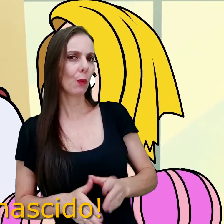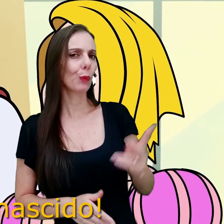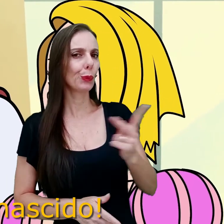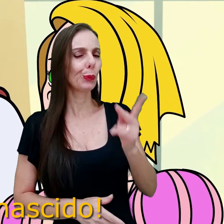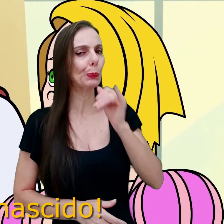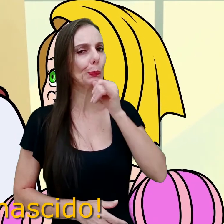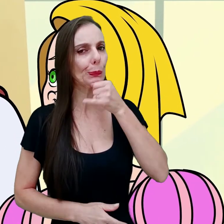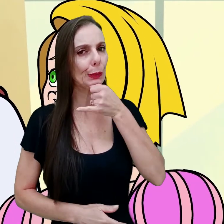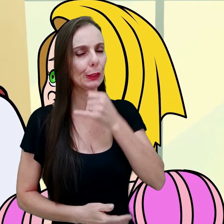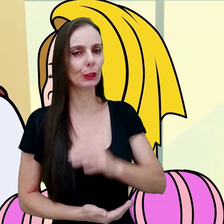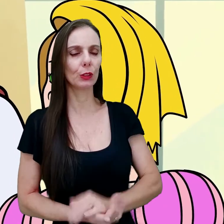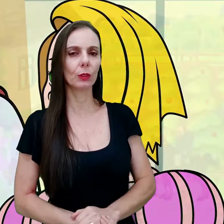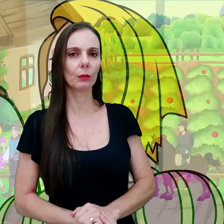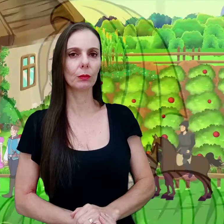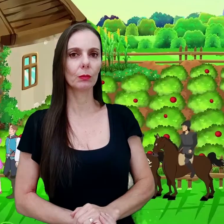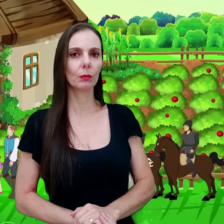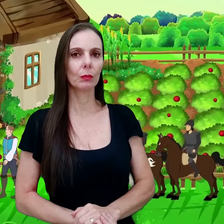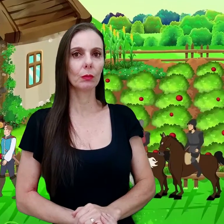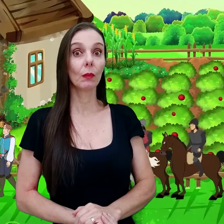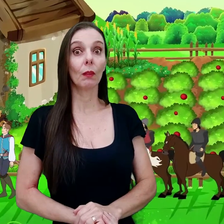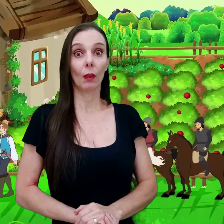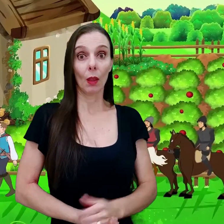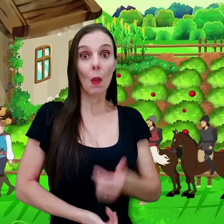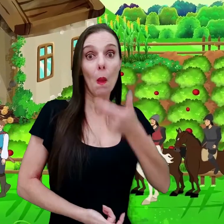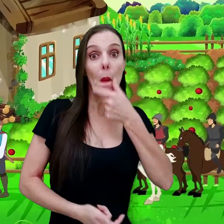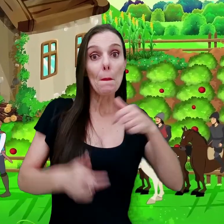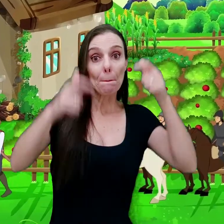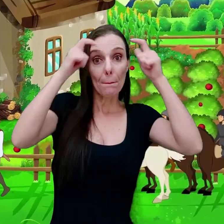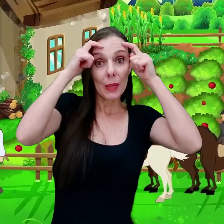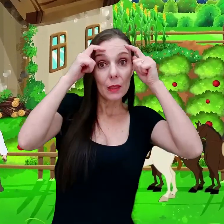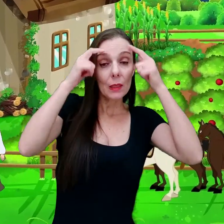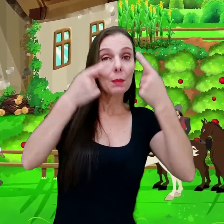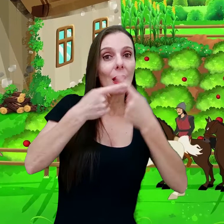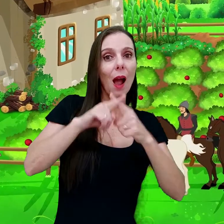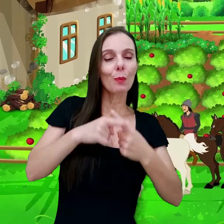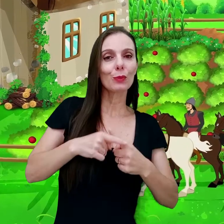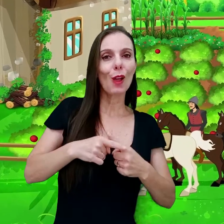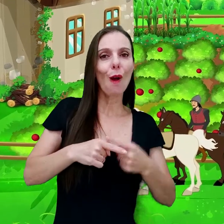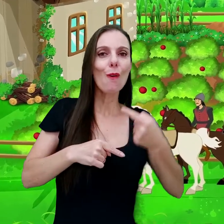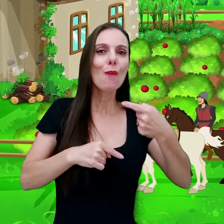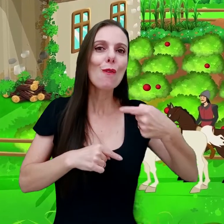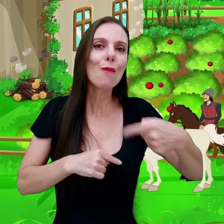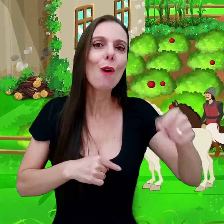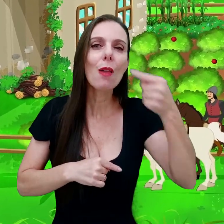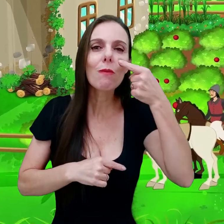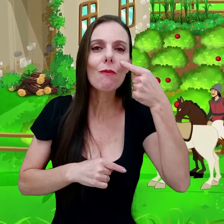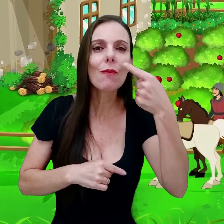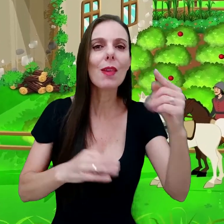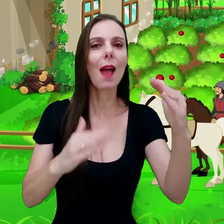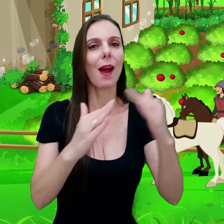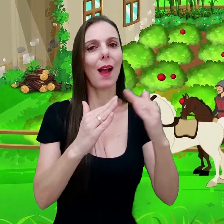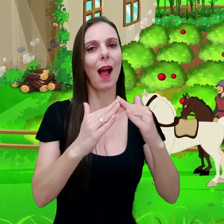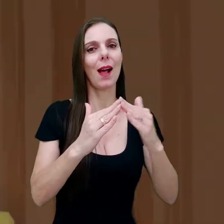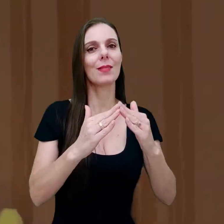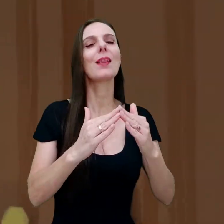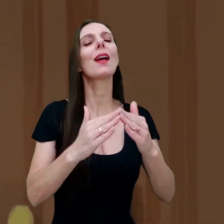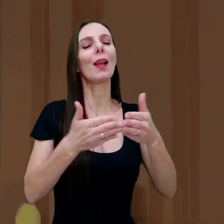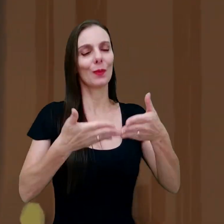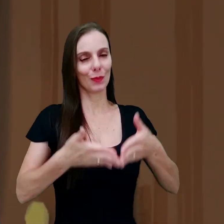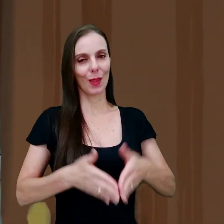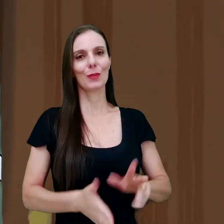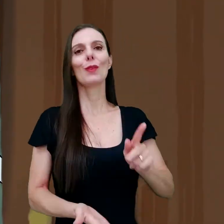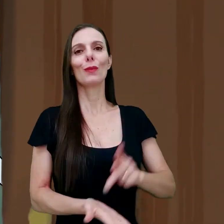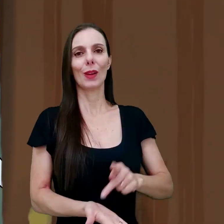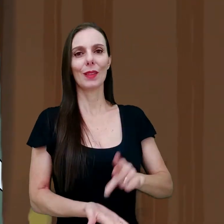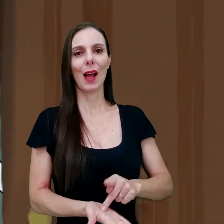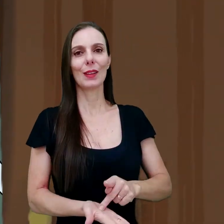ela tinha nascido. Então, o príncipe e a Rapunzel imediatamente foram para a casa onde ela havia nascido.